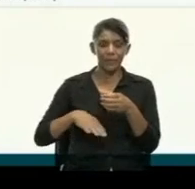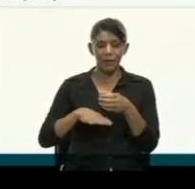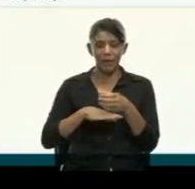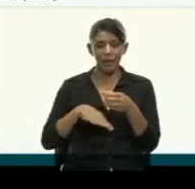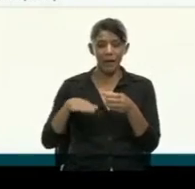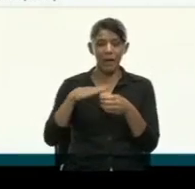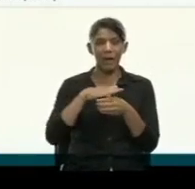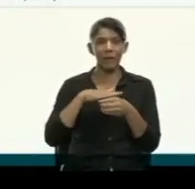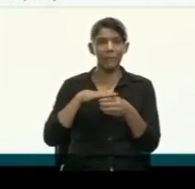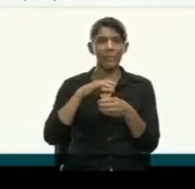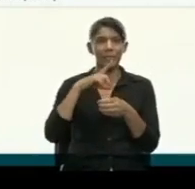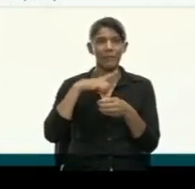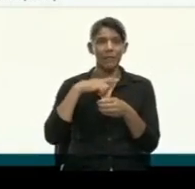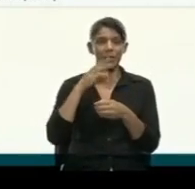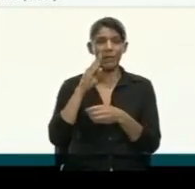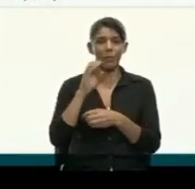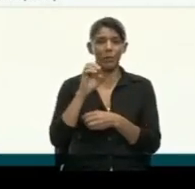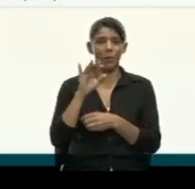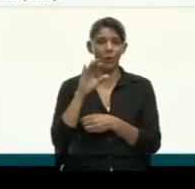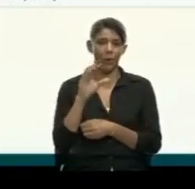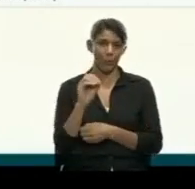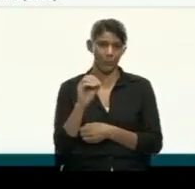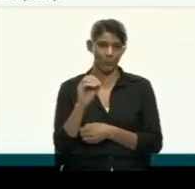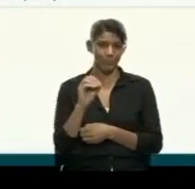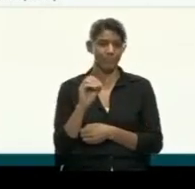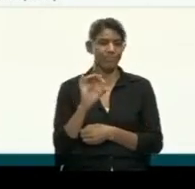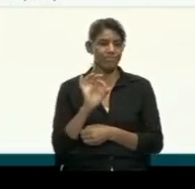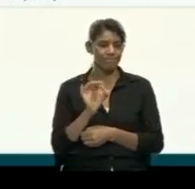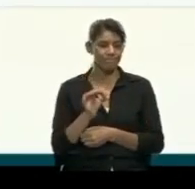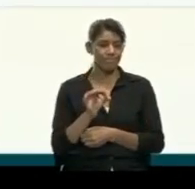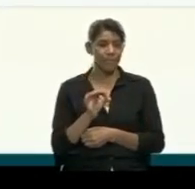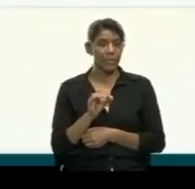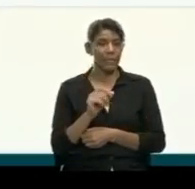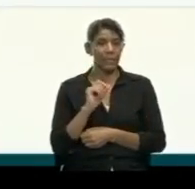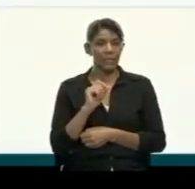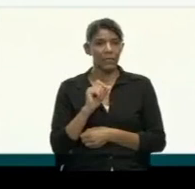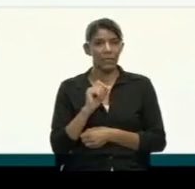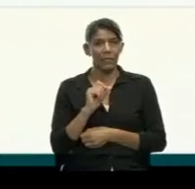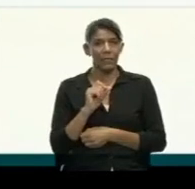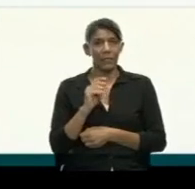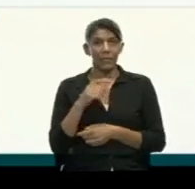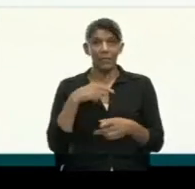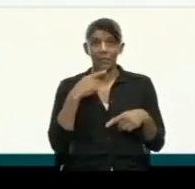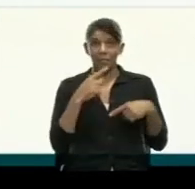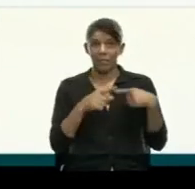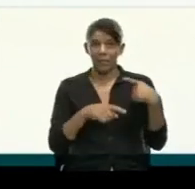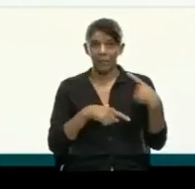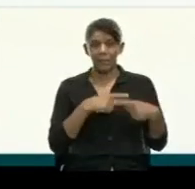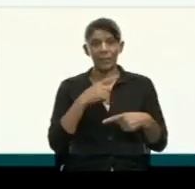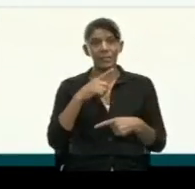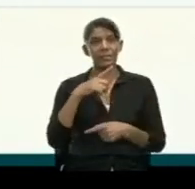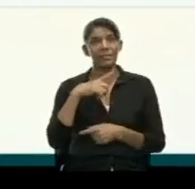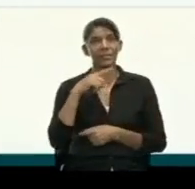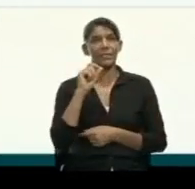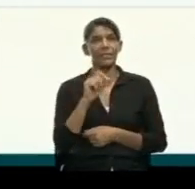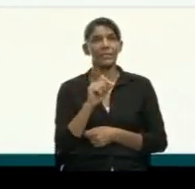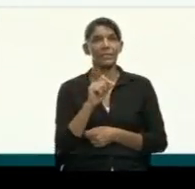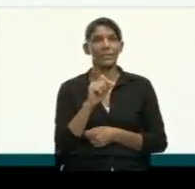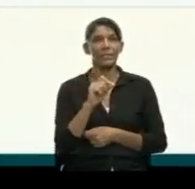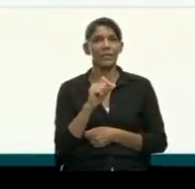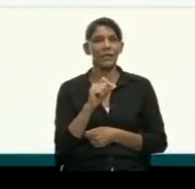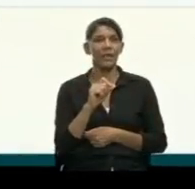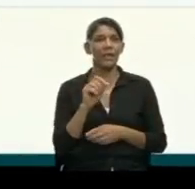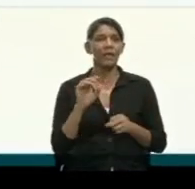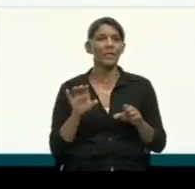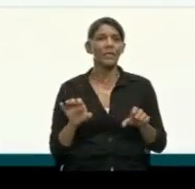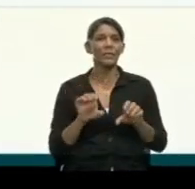gente encabeça com o bloco, certo? E depois a gente vem com a